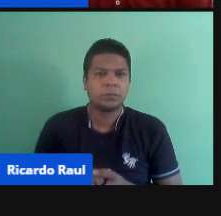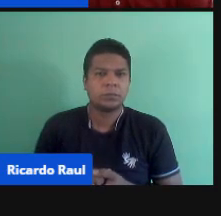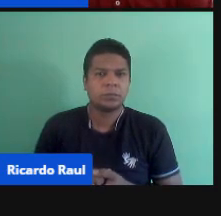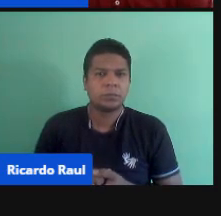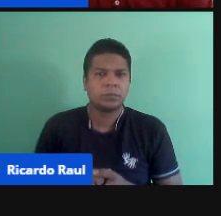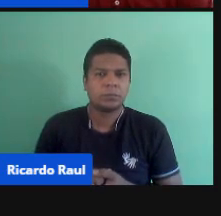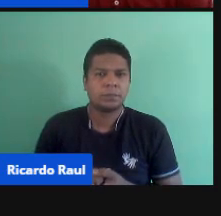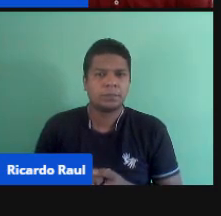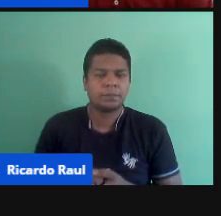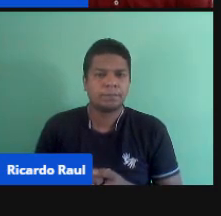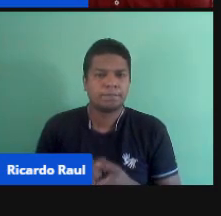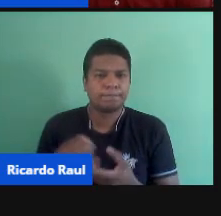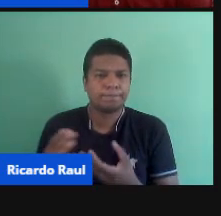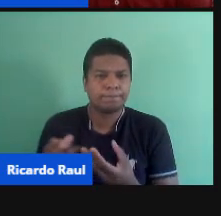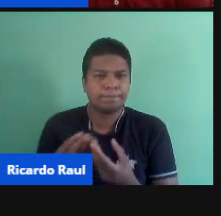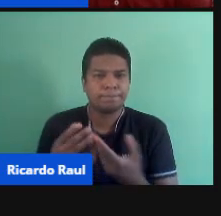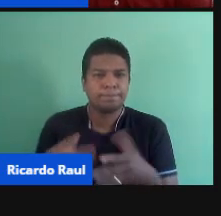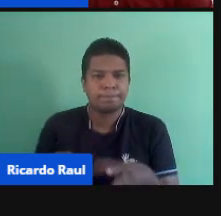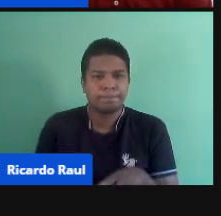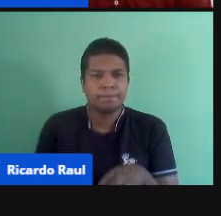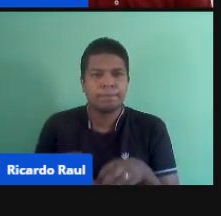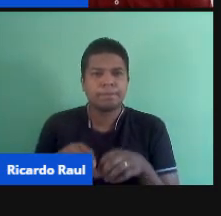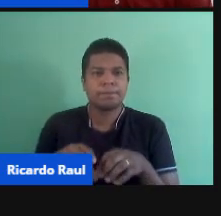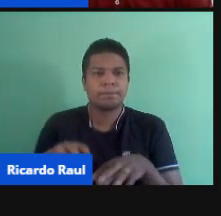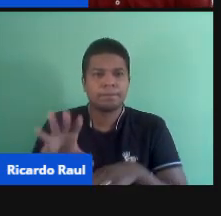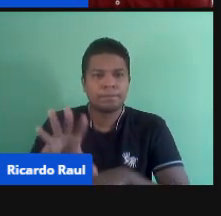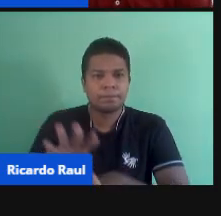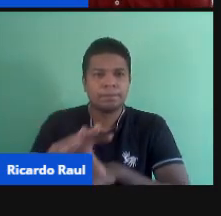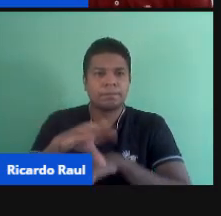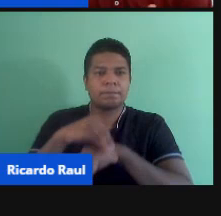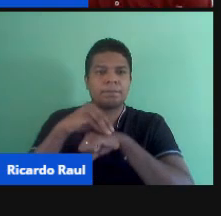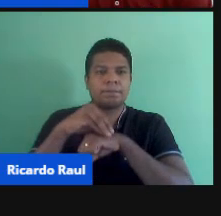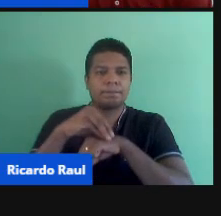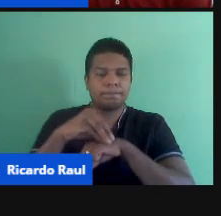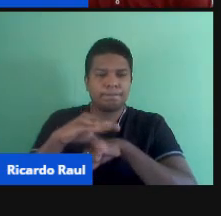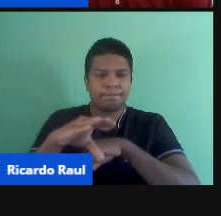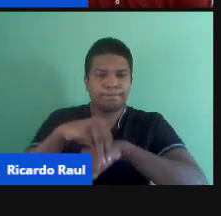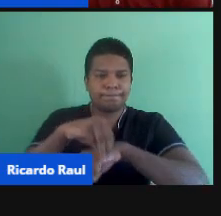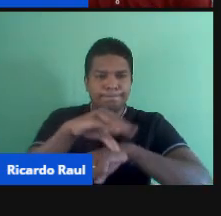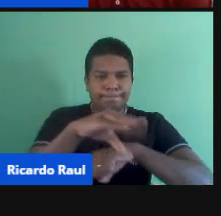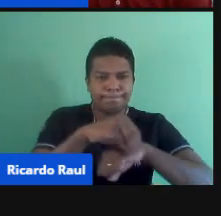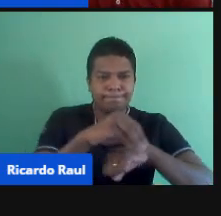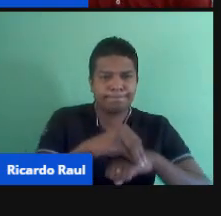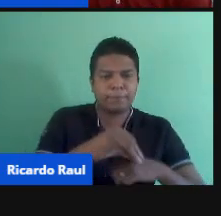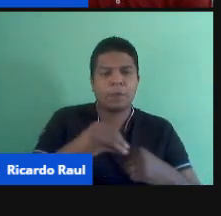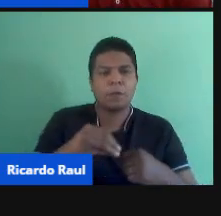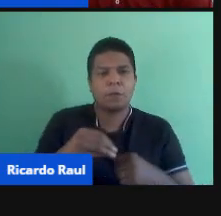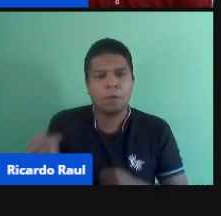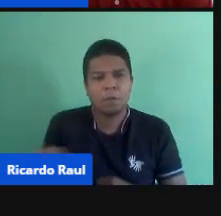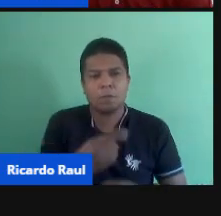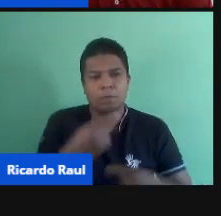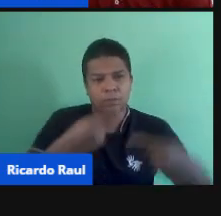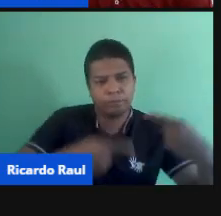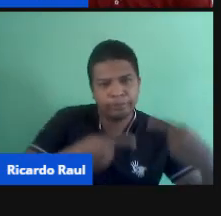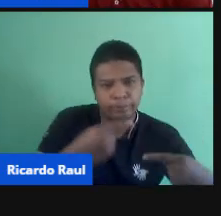absorver esses conhecimentos e, através dessas novas discussões que a DEAC vai